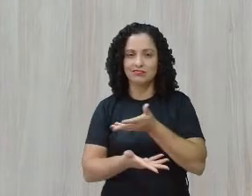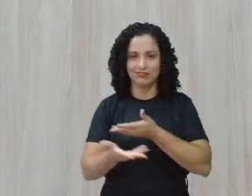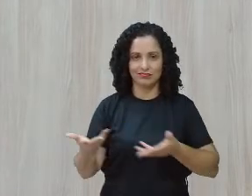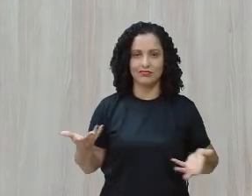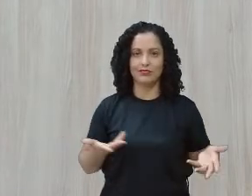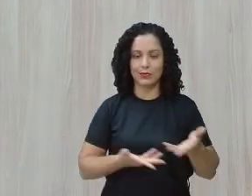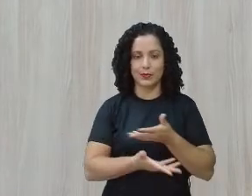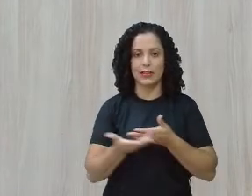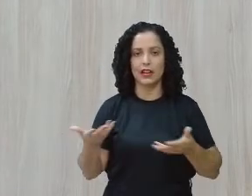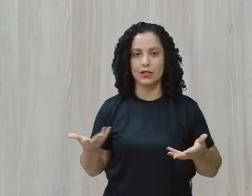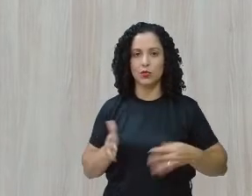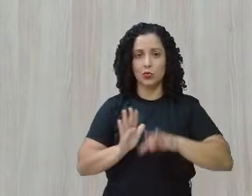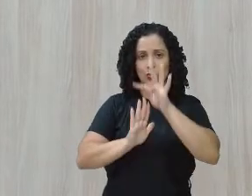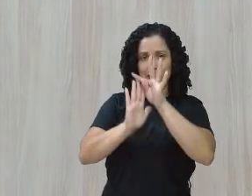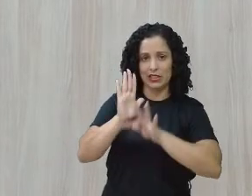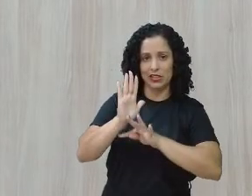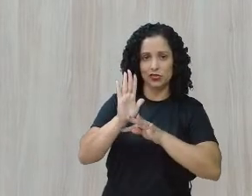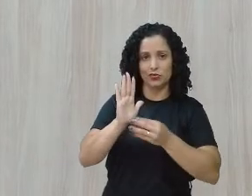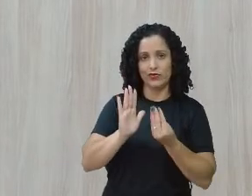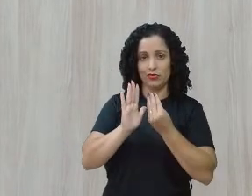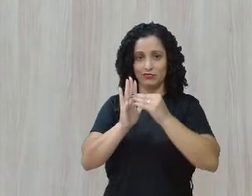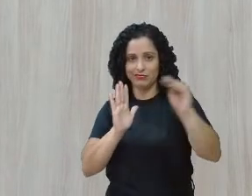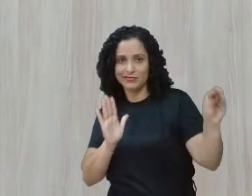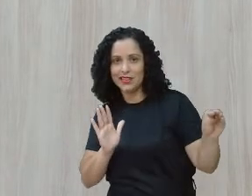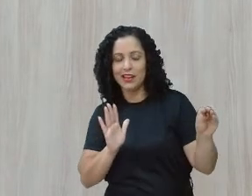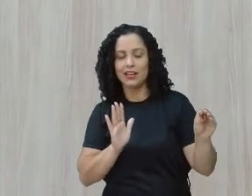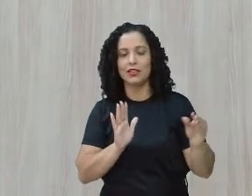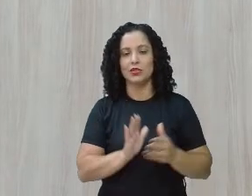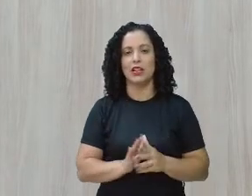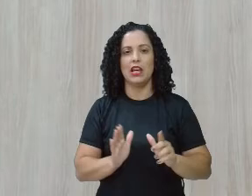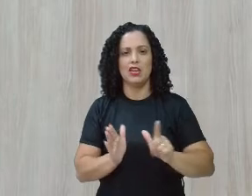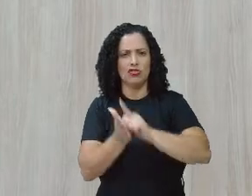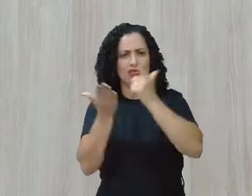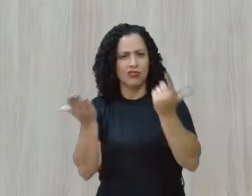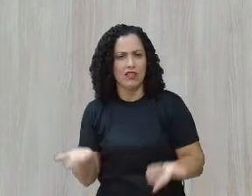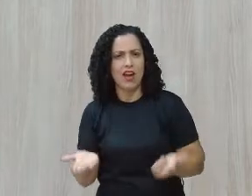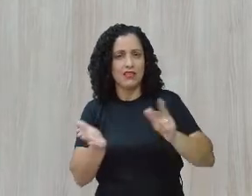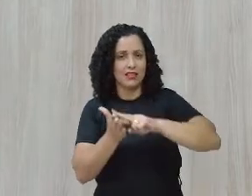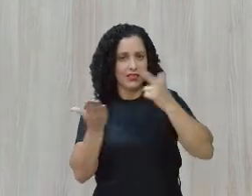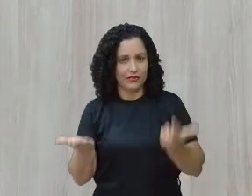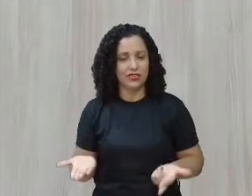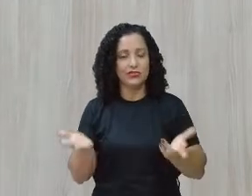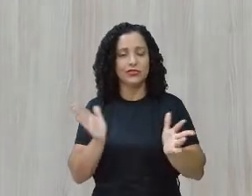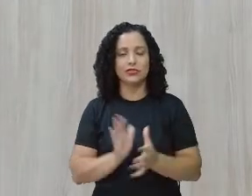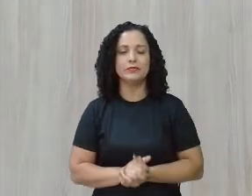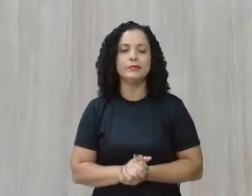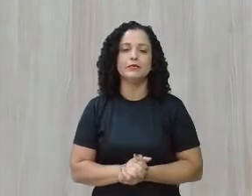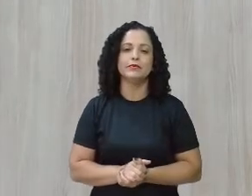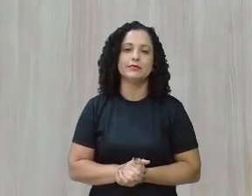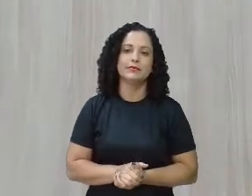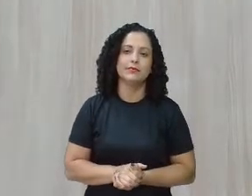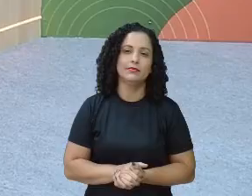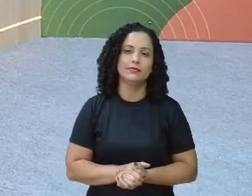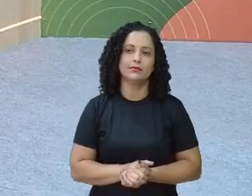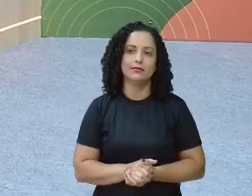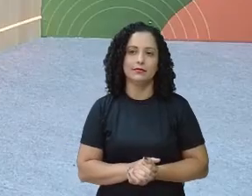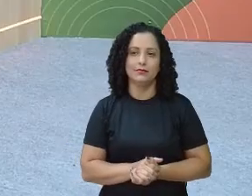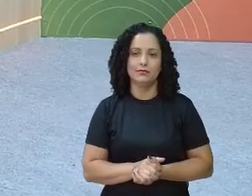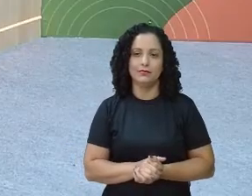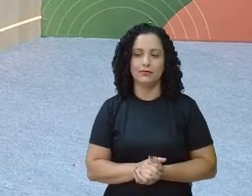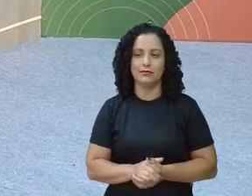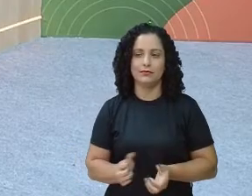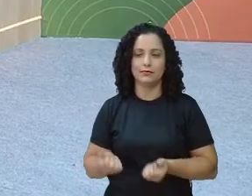alguma reportagem que foi vinculada nessas plataformas, em jornais, em revistas, tá certo? Eu trouxe aqui